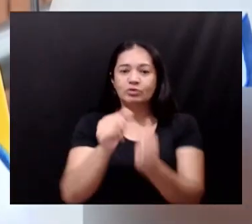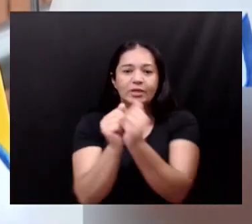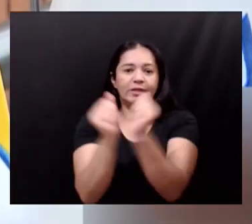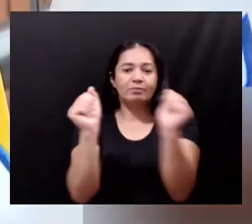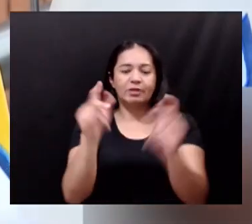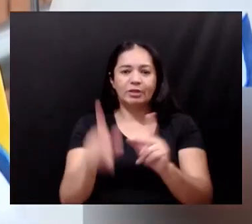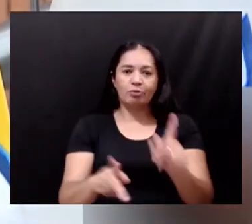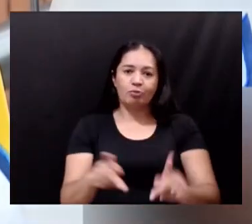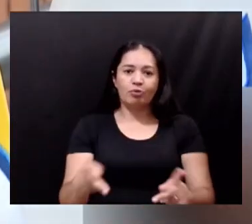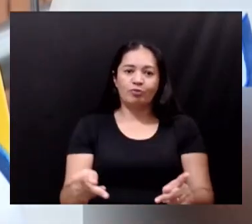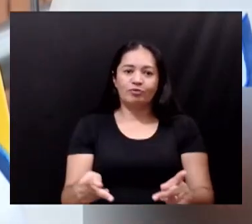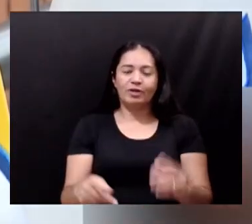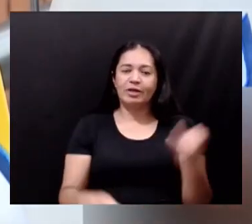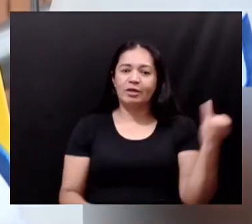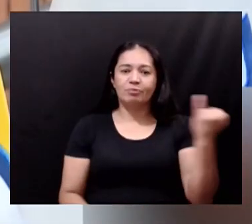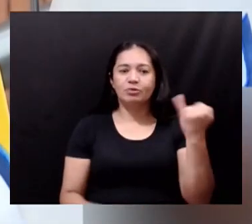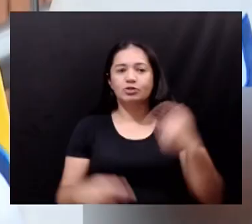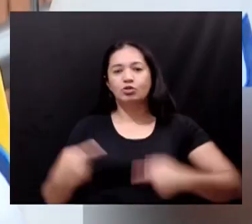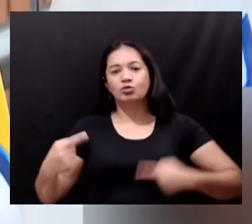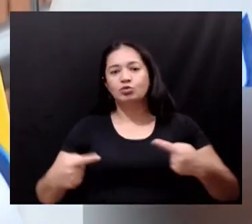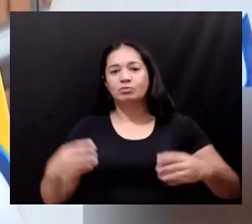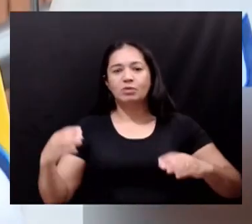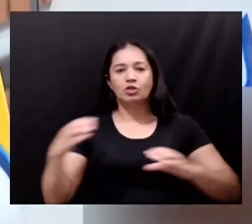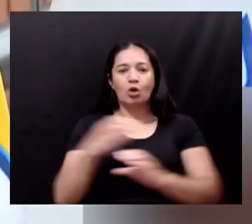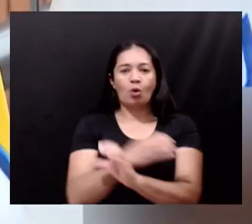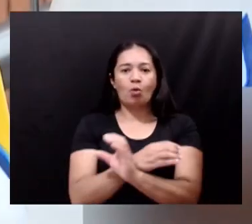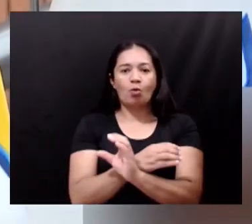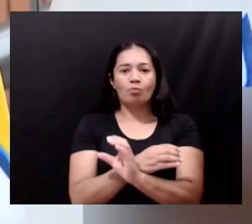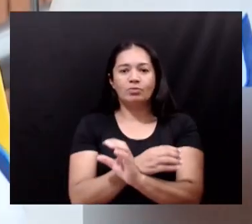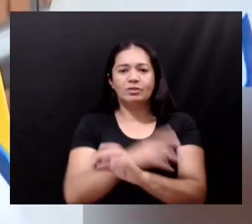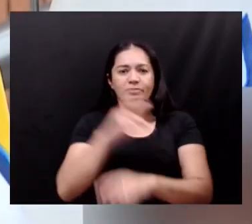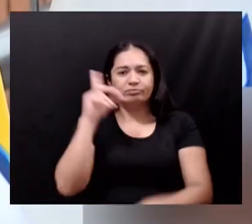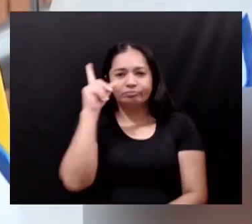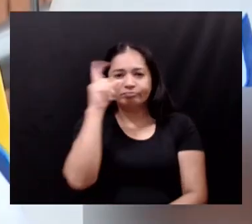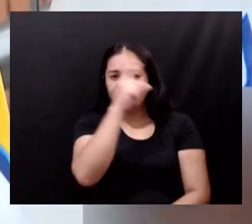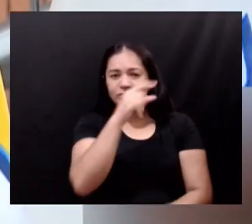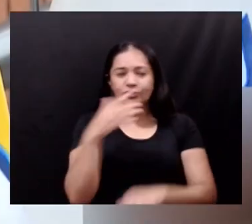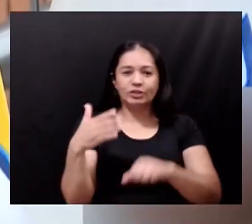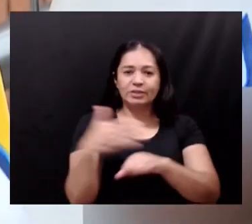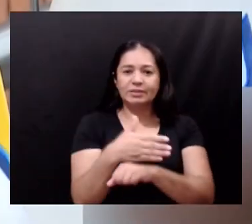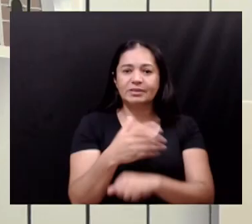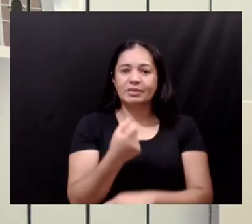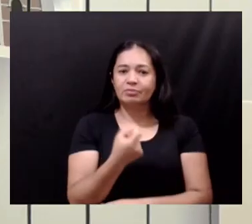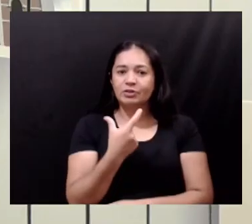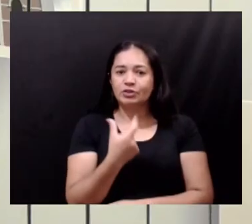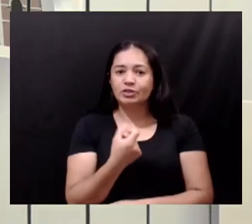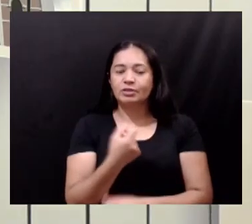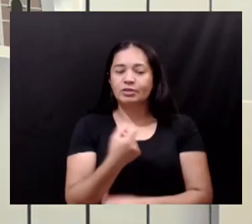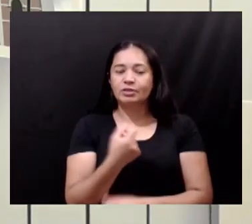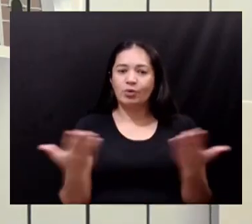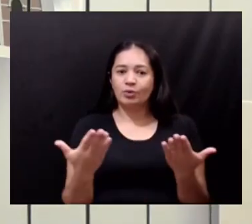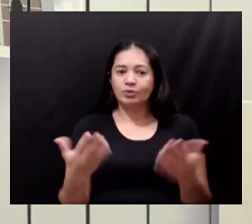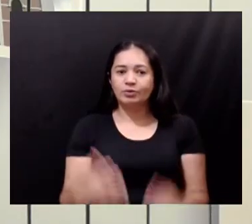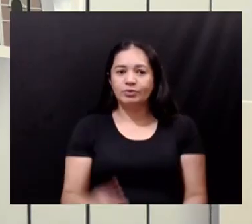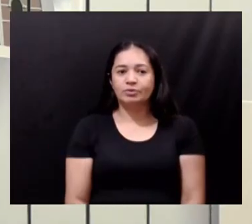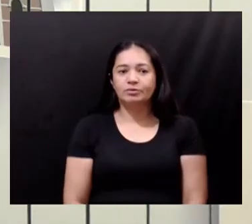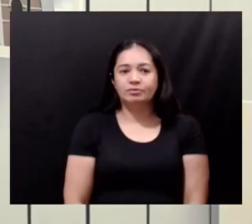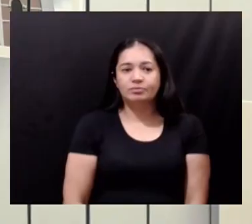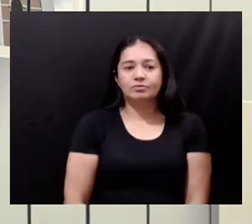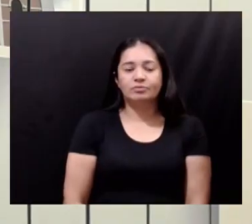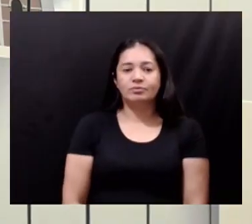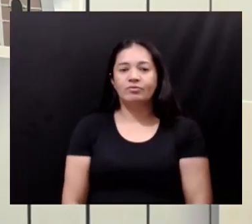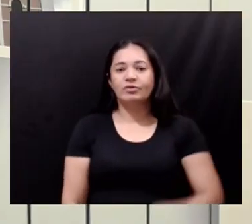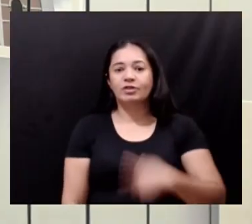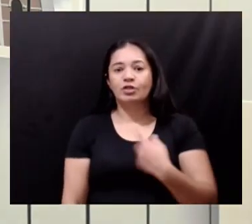um debate completo das dificuldades de ter acesso ao medicamento hoje. E a gente segue com a